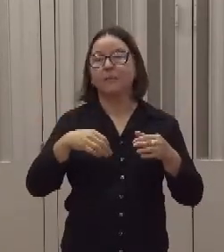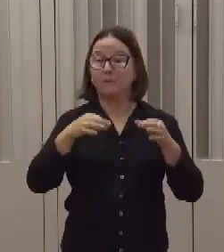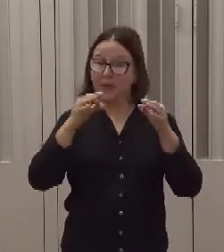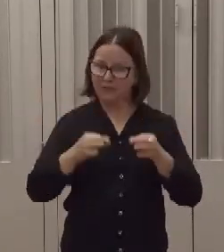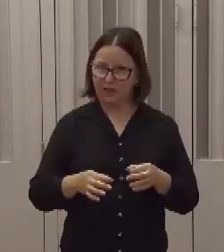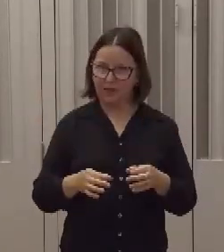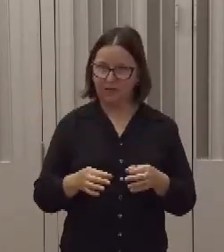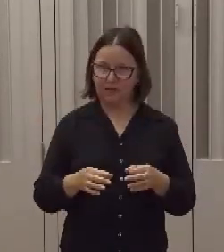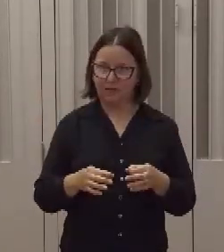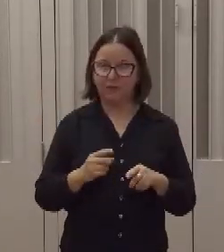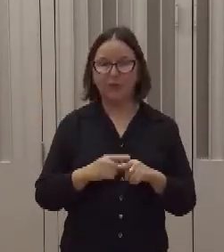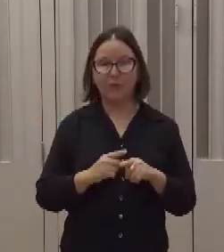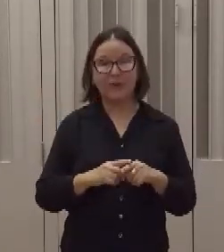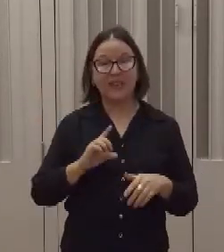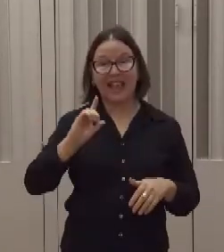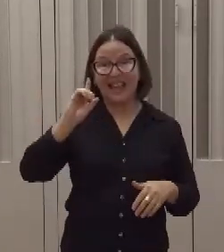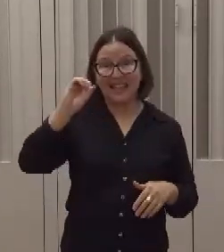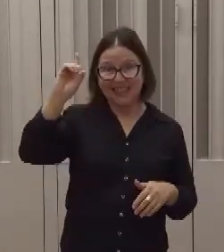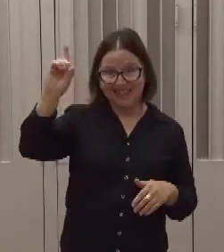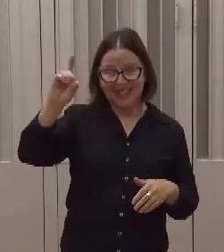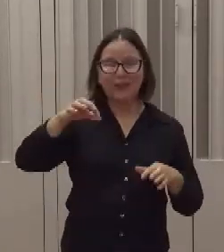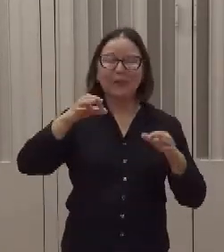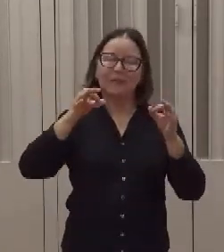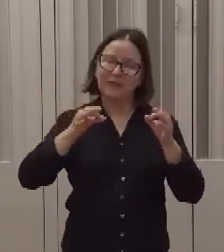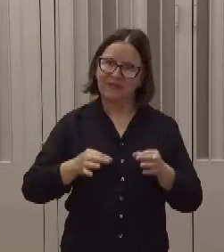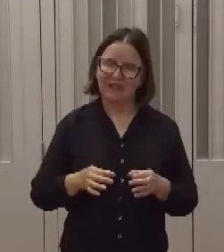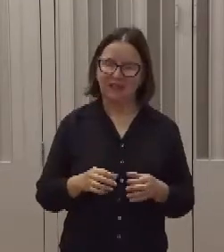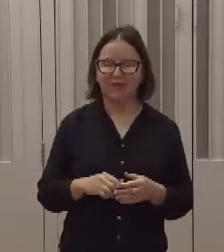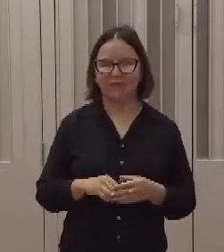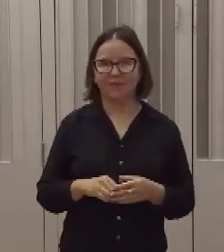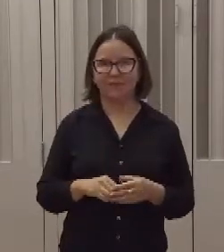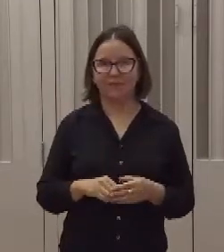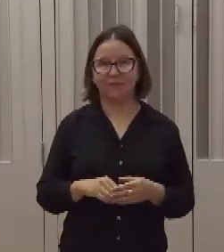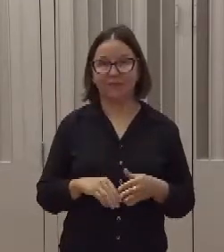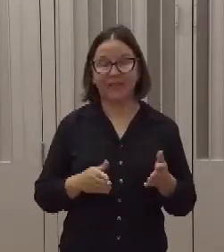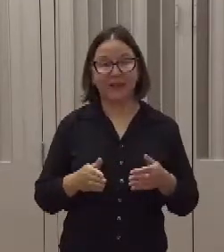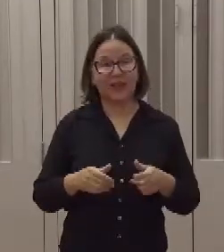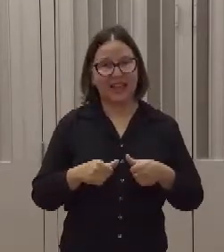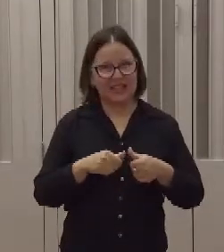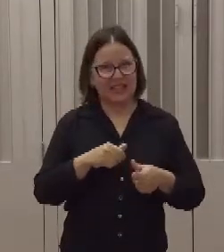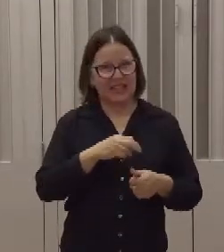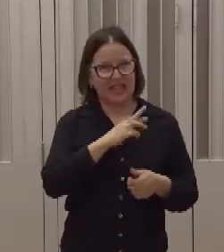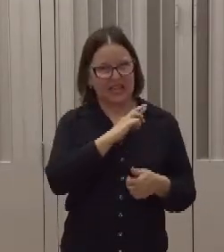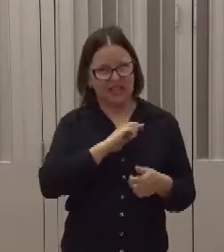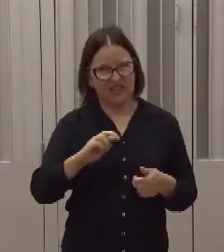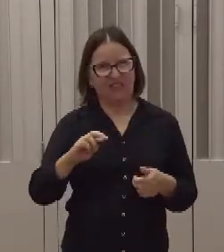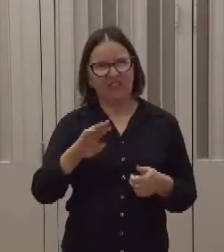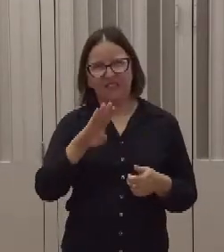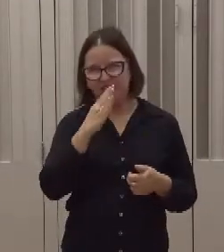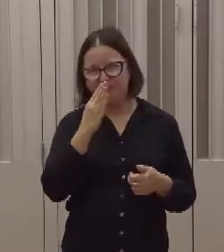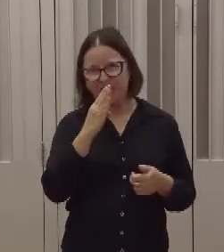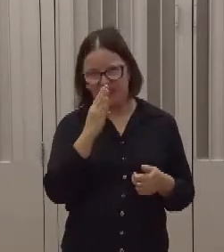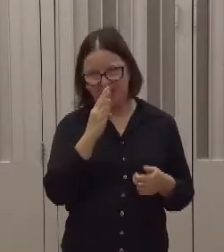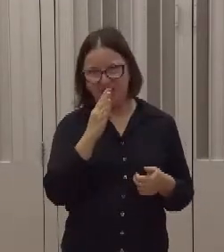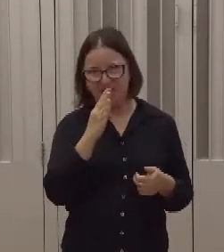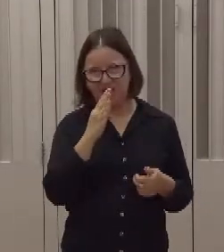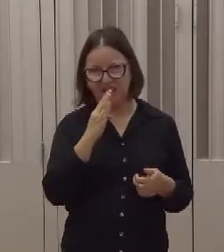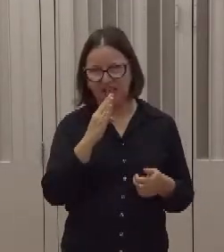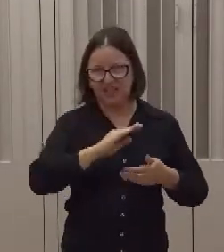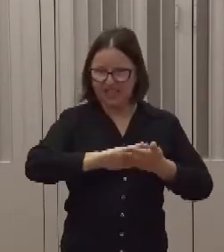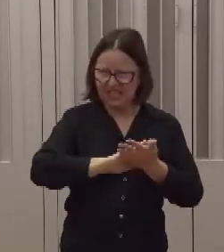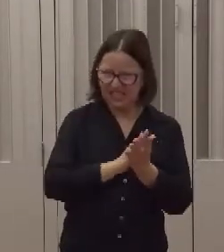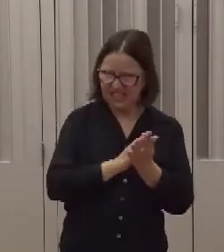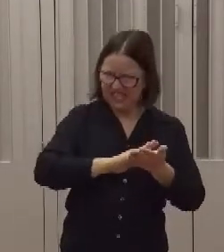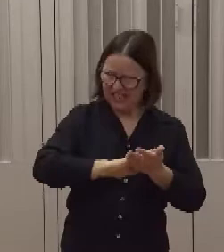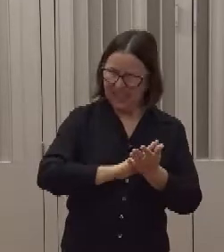Vejam, meus irmãos, como o gnosticismo tem esse poder de despedaçar toda a substância do Evangelho, até o